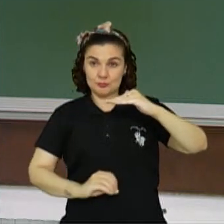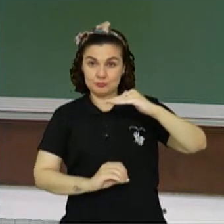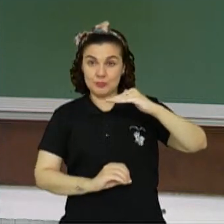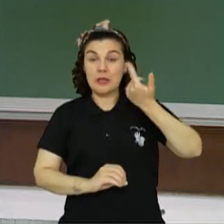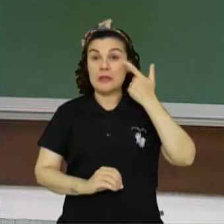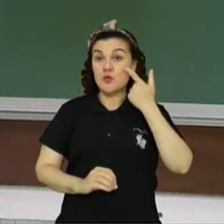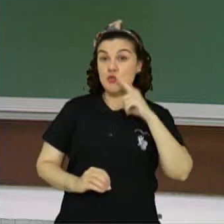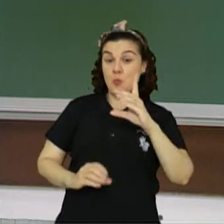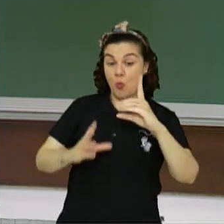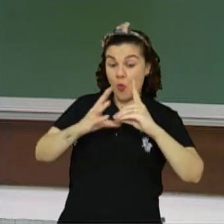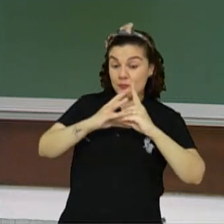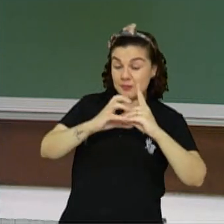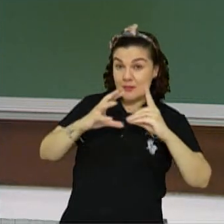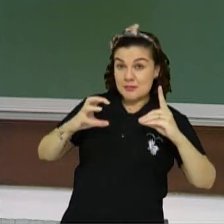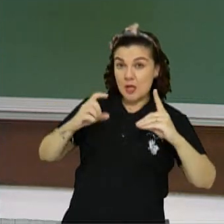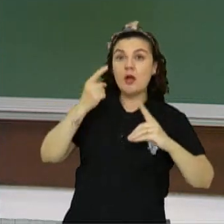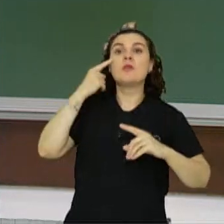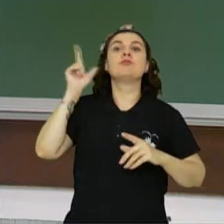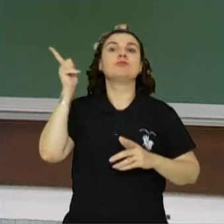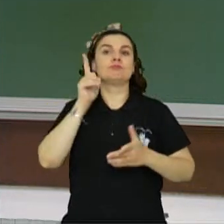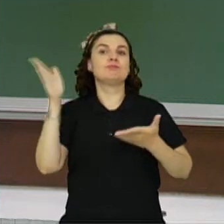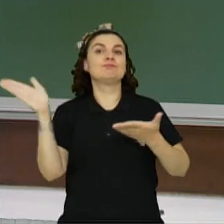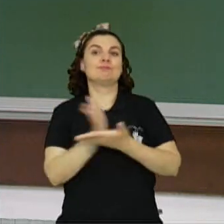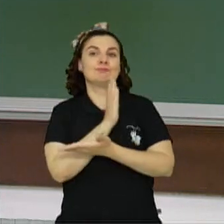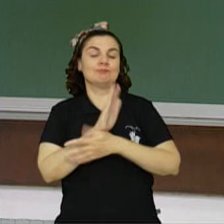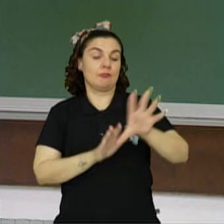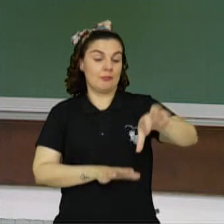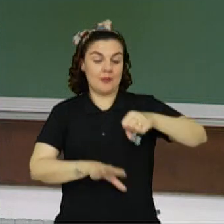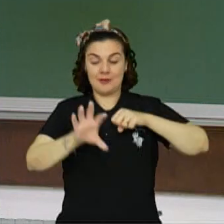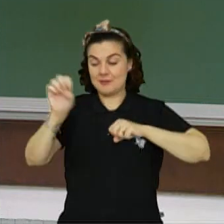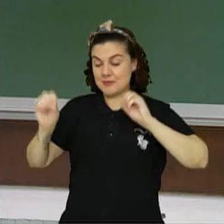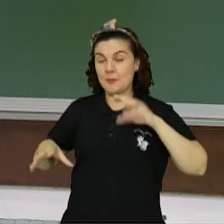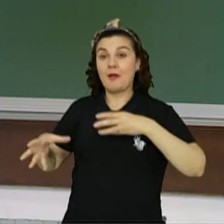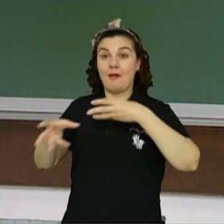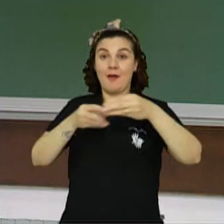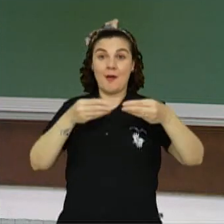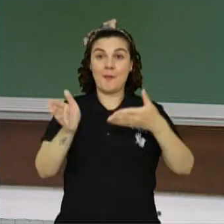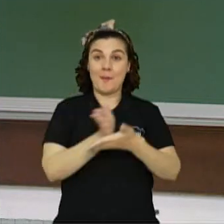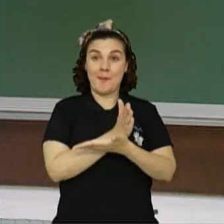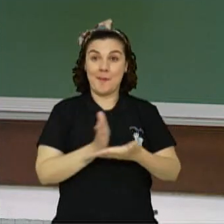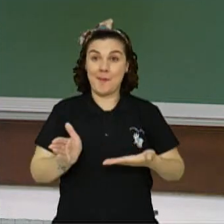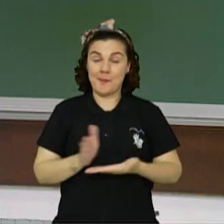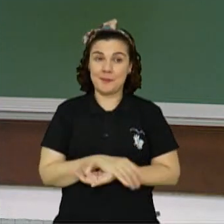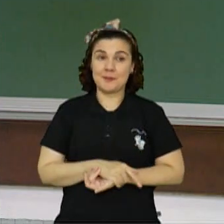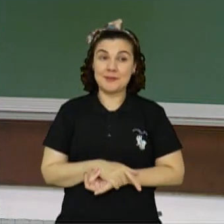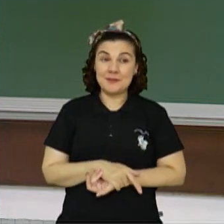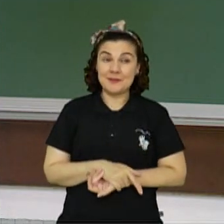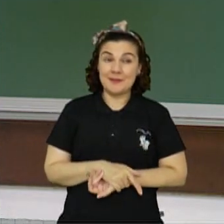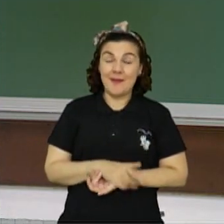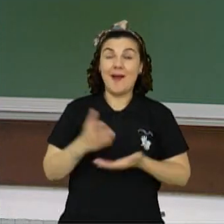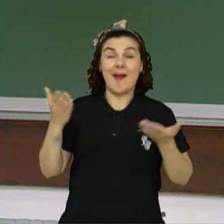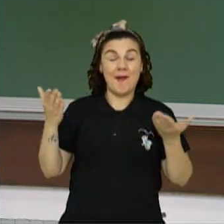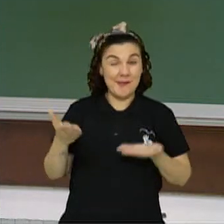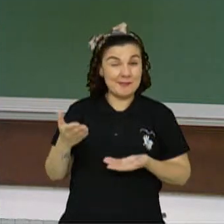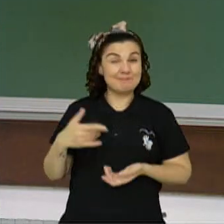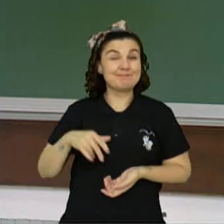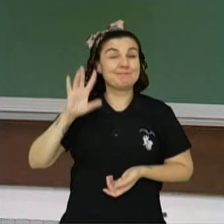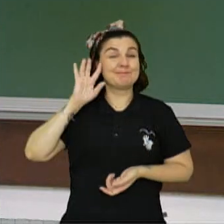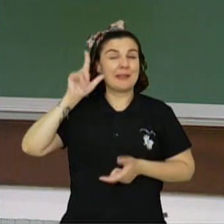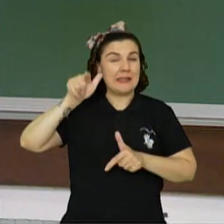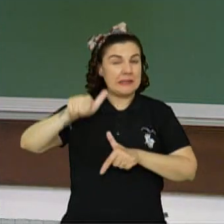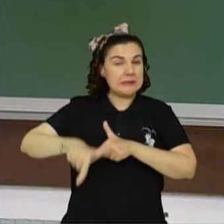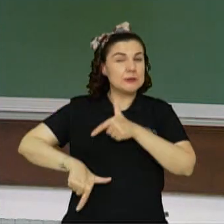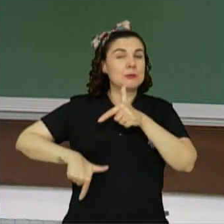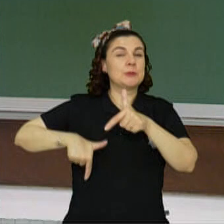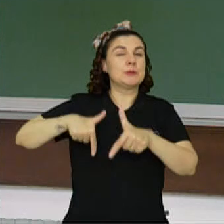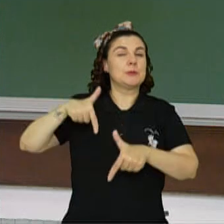densidade, é que ele conseguia diferenciar os tipos de plástico utilizados. Então, vocês imaginem, então, o quanto isso